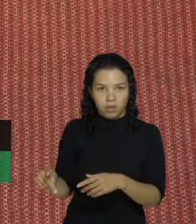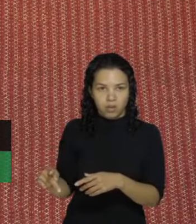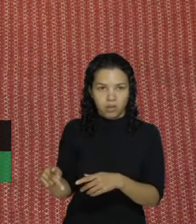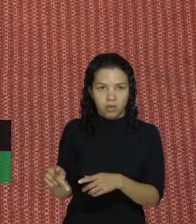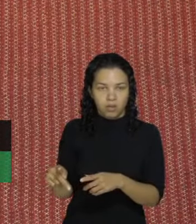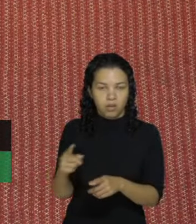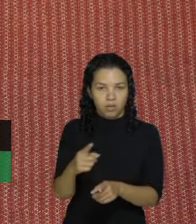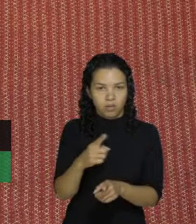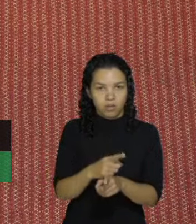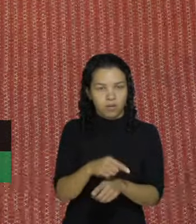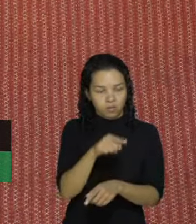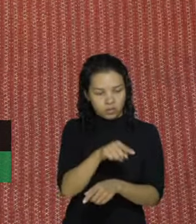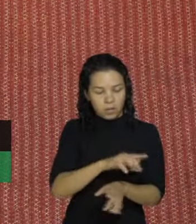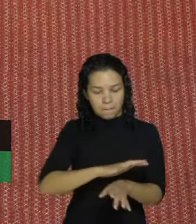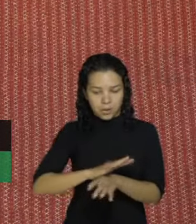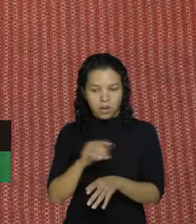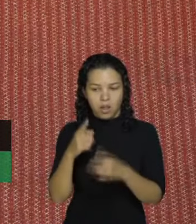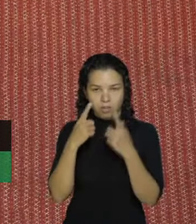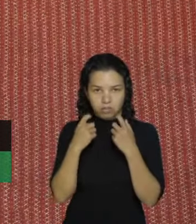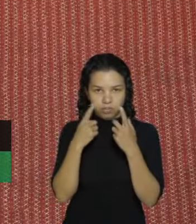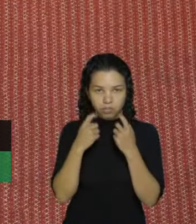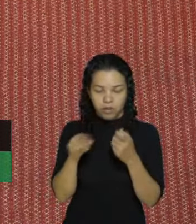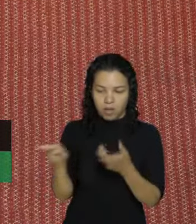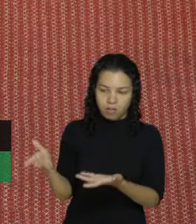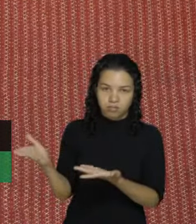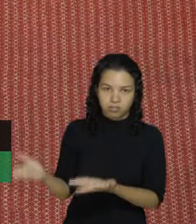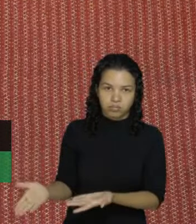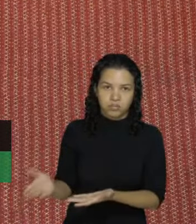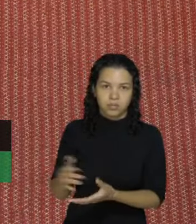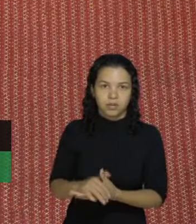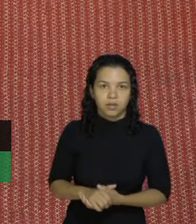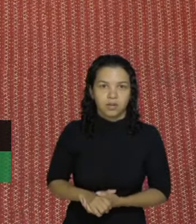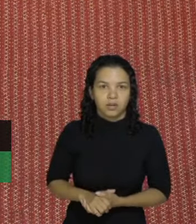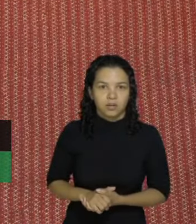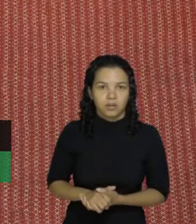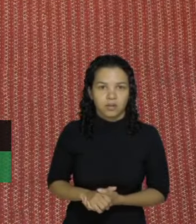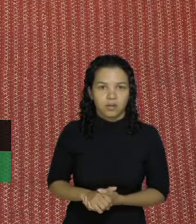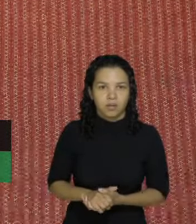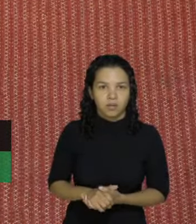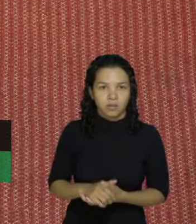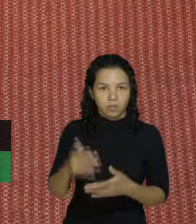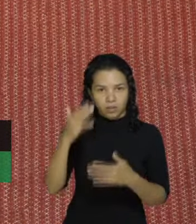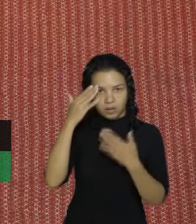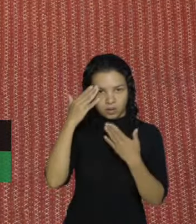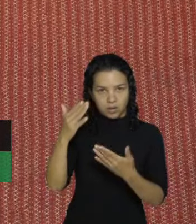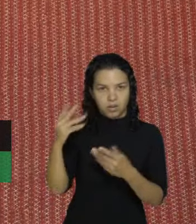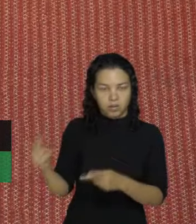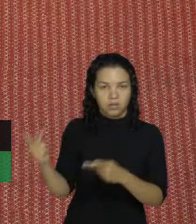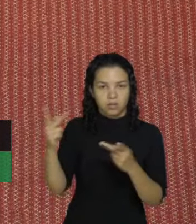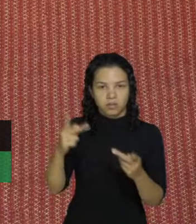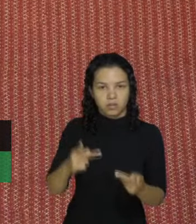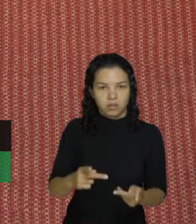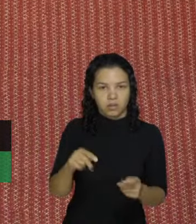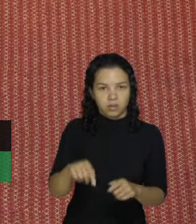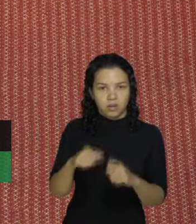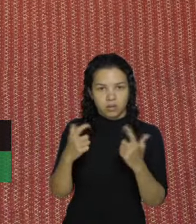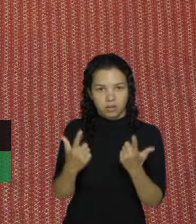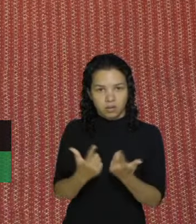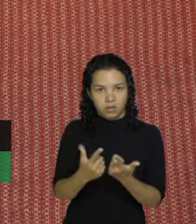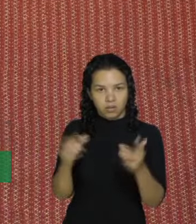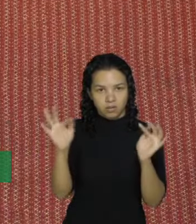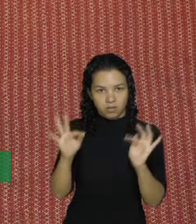bateu, ela caiu, começou a chorar, essa menina. Então, obrigado por vocês estarem aqui, conosco, aqui na casa, a gente fica muito feliz, tá bom,